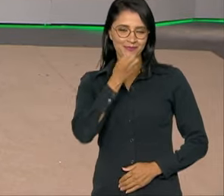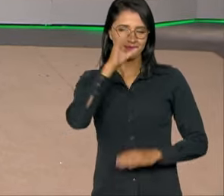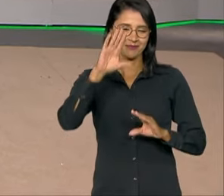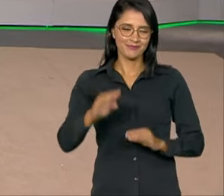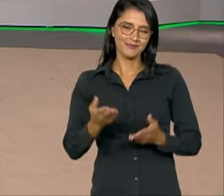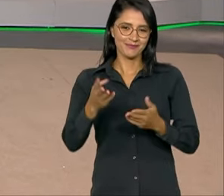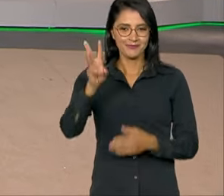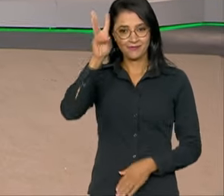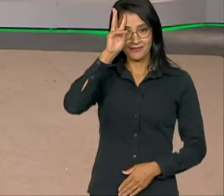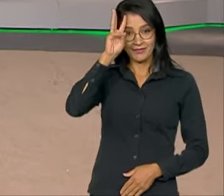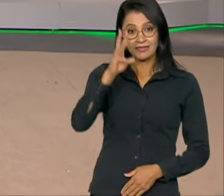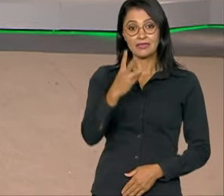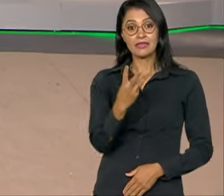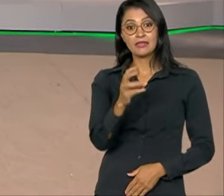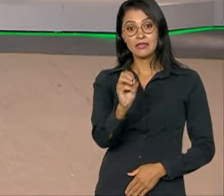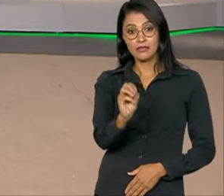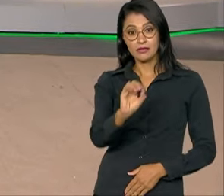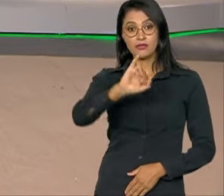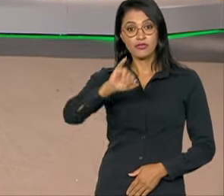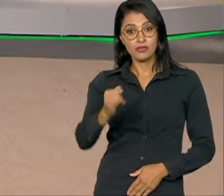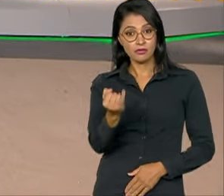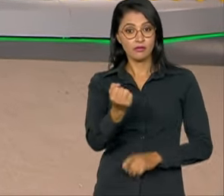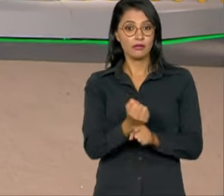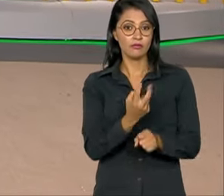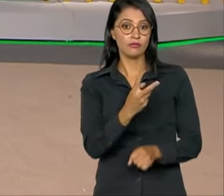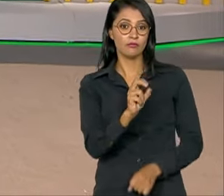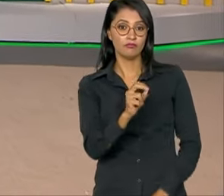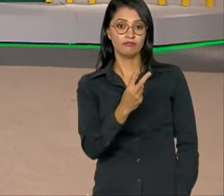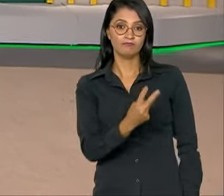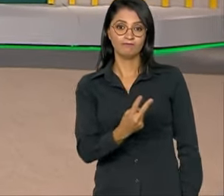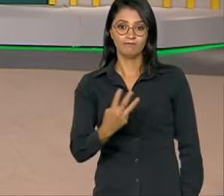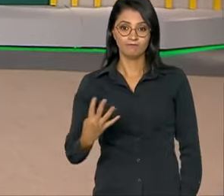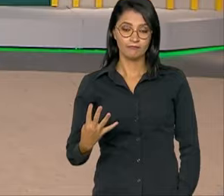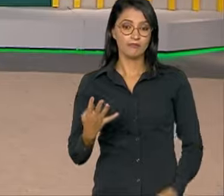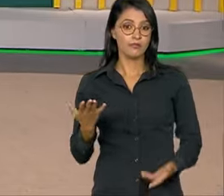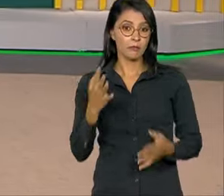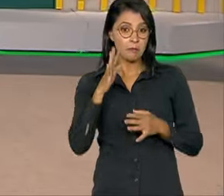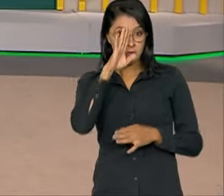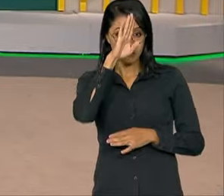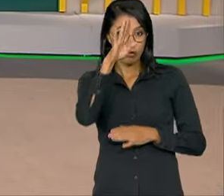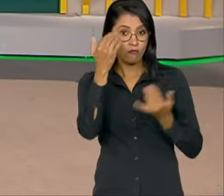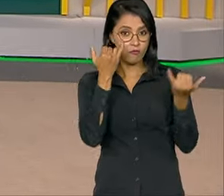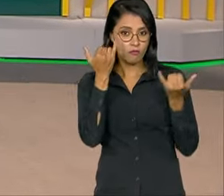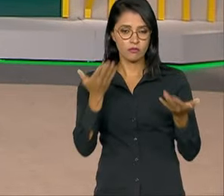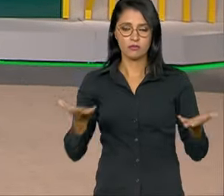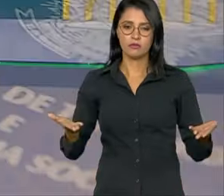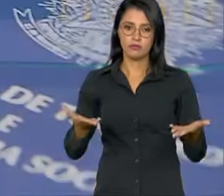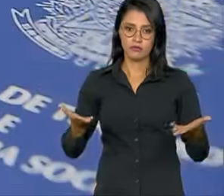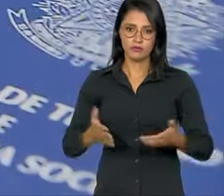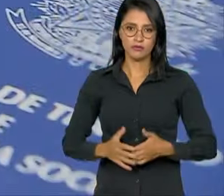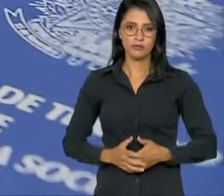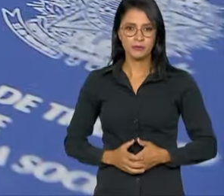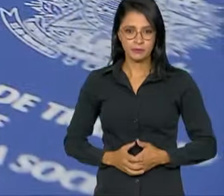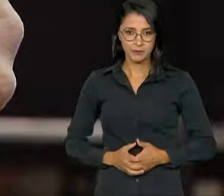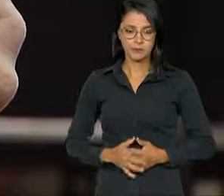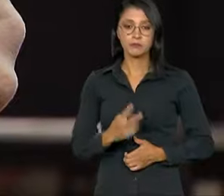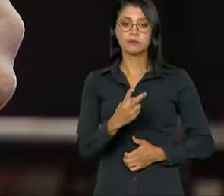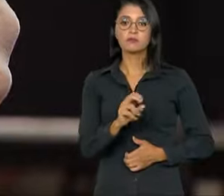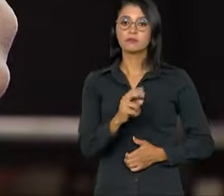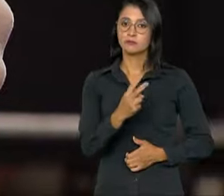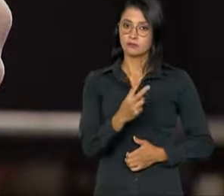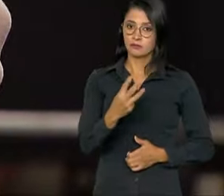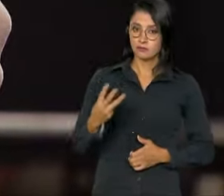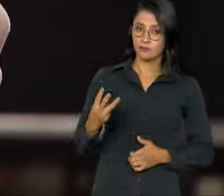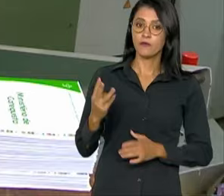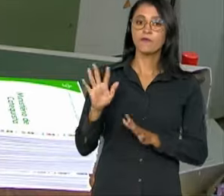Boa noite, terça-feira, 30 de janeiro de 2024. Vamos aos principais destaques de hoje.